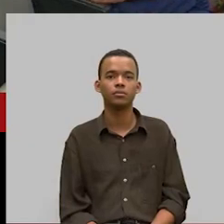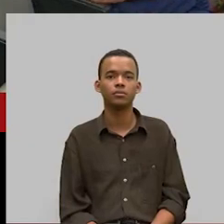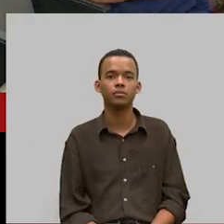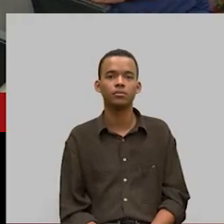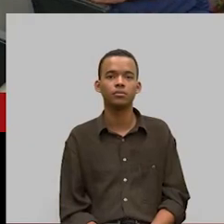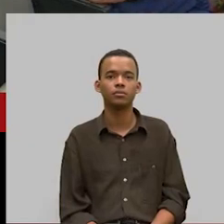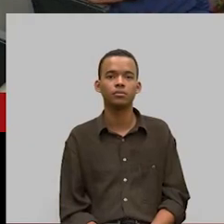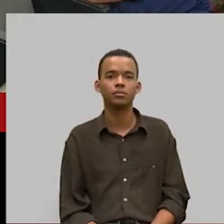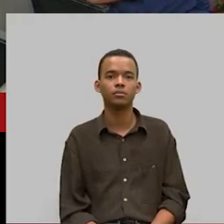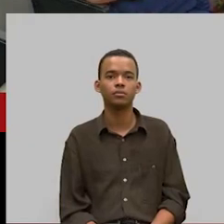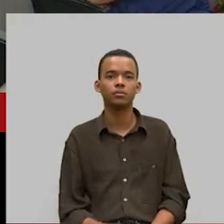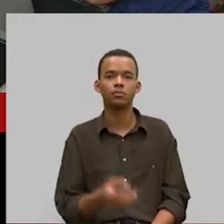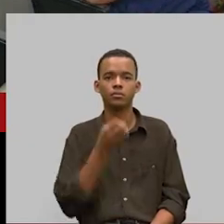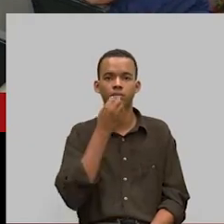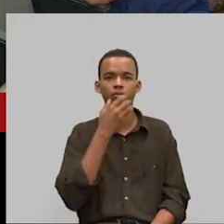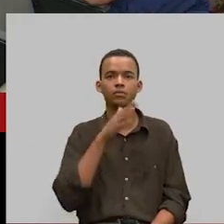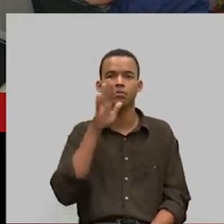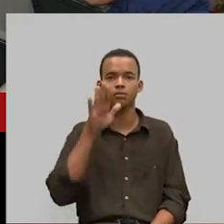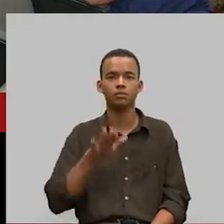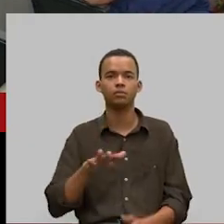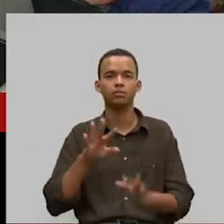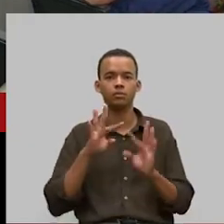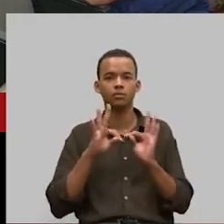Boa tarde a todos e